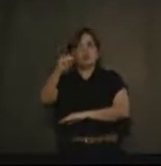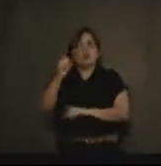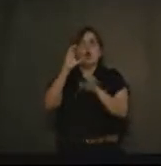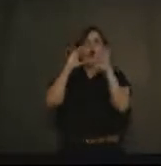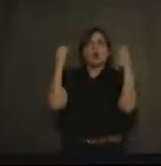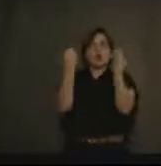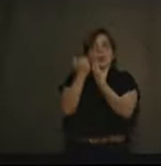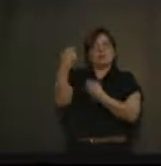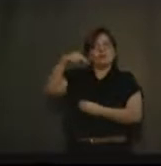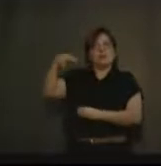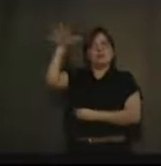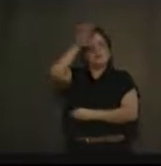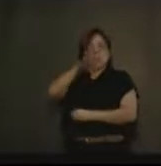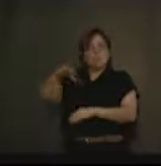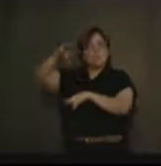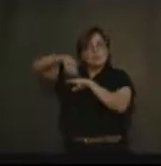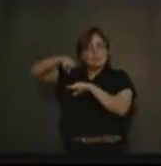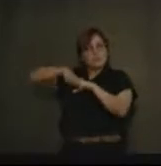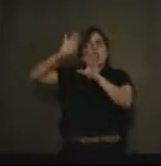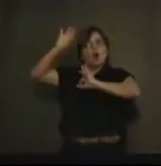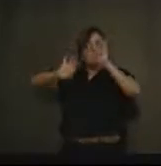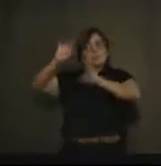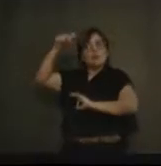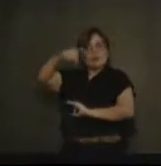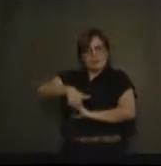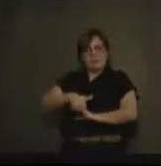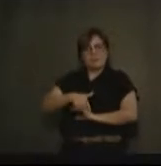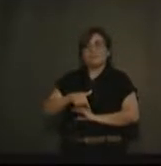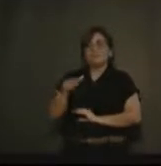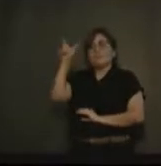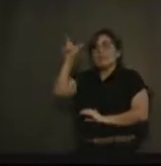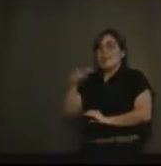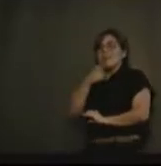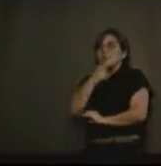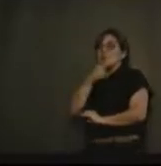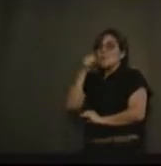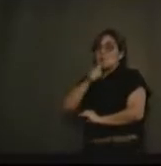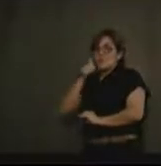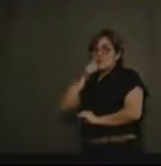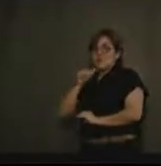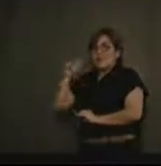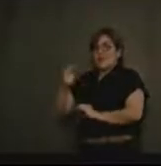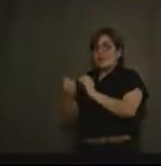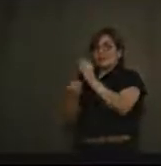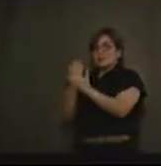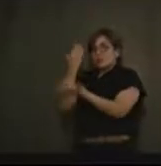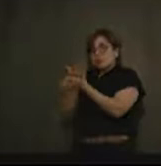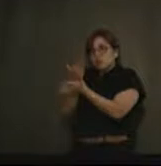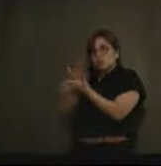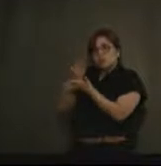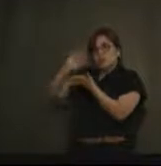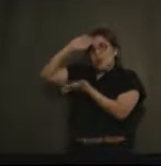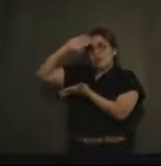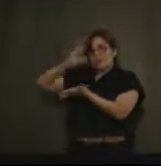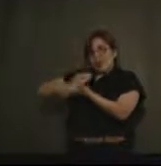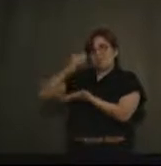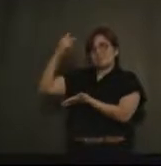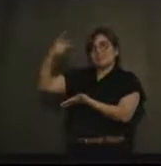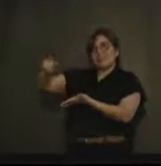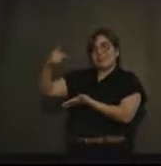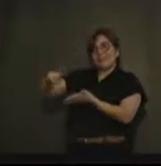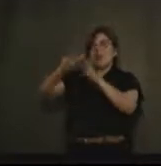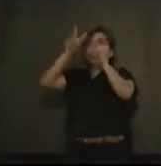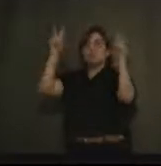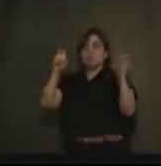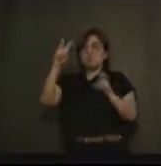aqui. Ela fez a tese dela sobre essa questão, sobre esse episódio, e posteriormente ampliou